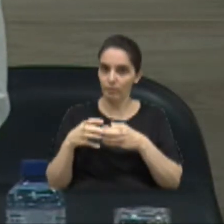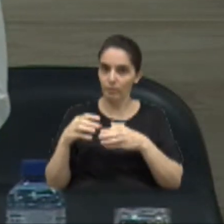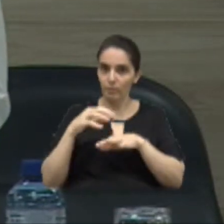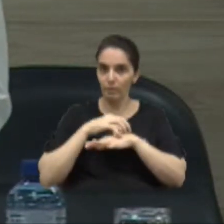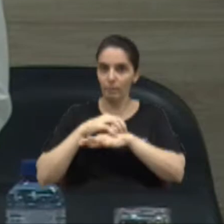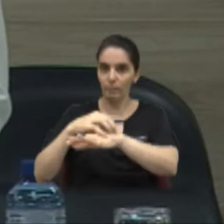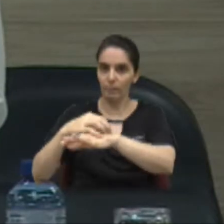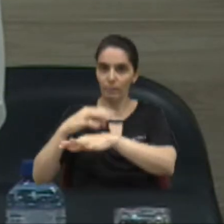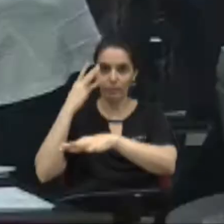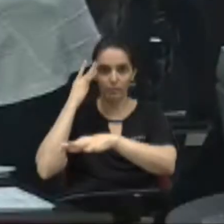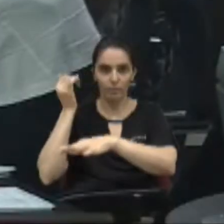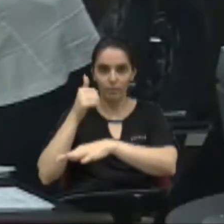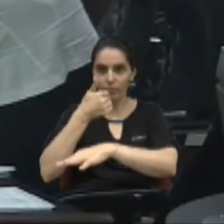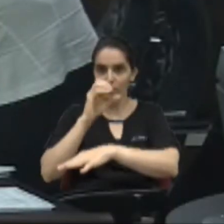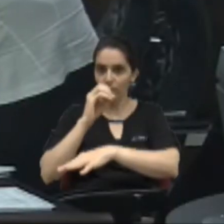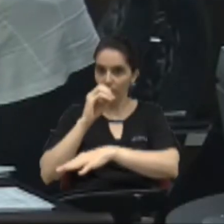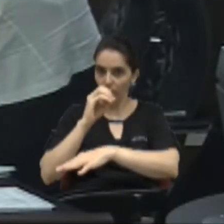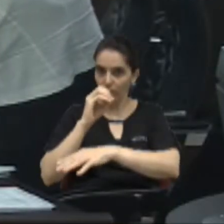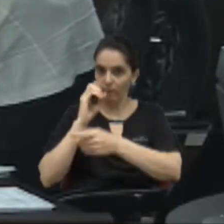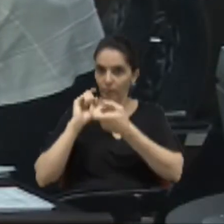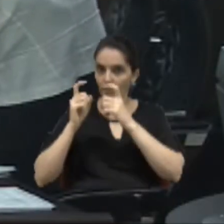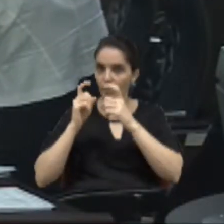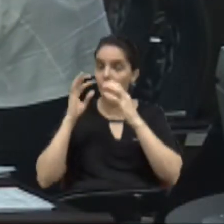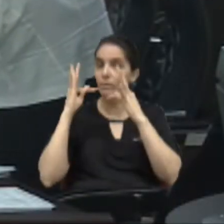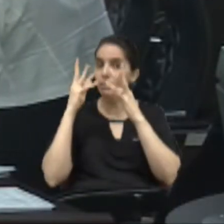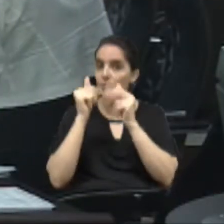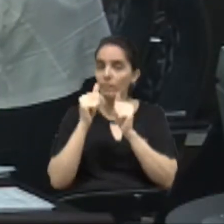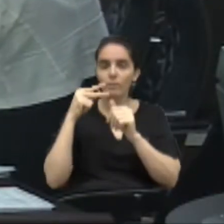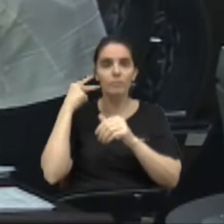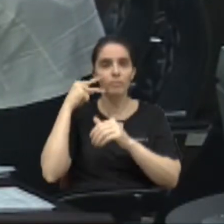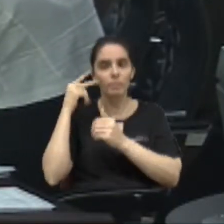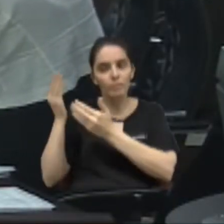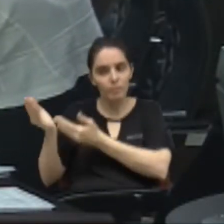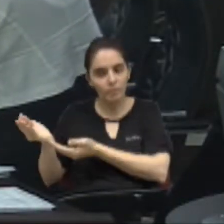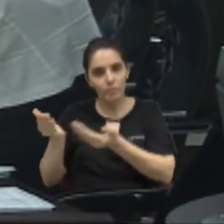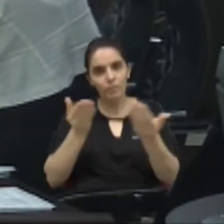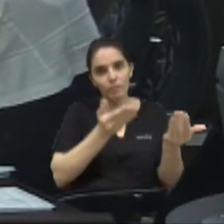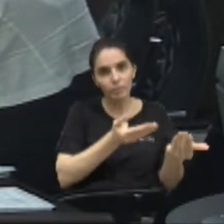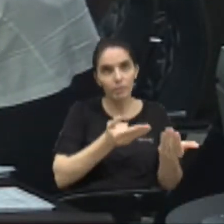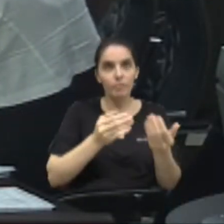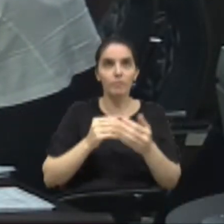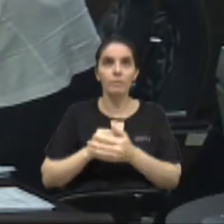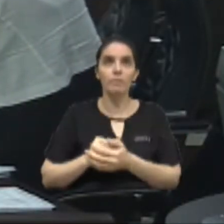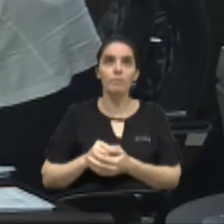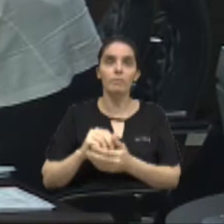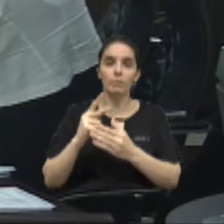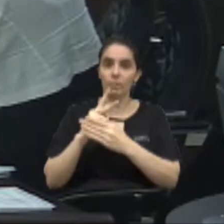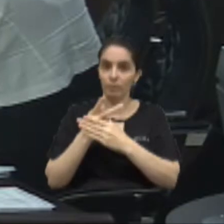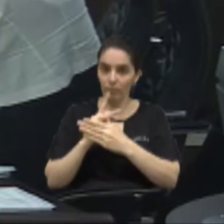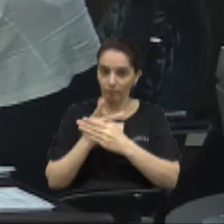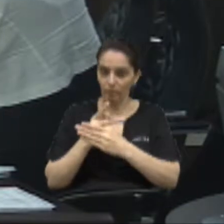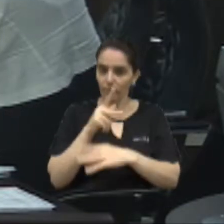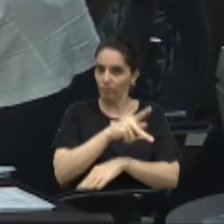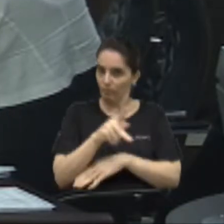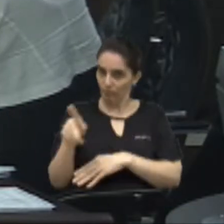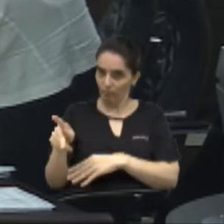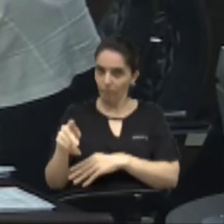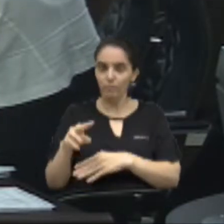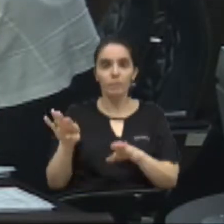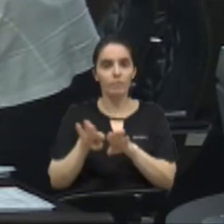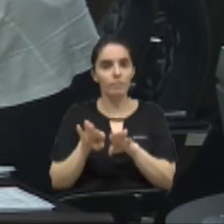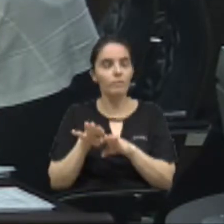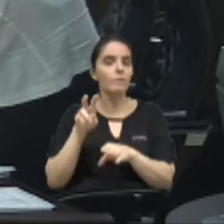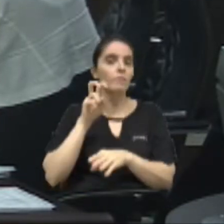amanhã às 10 horas lá. Então, está todos os vereadores convidados. Como presidente da comissão, eu convido todos os vereadores. E na quinta-feira